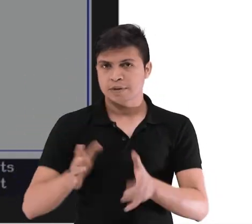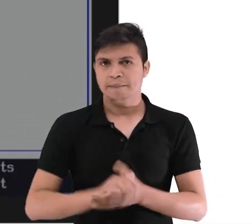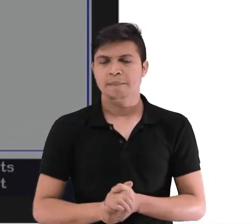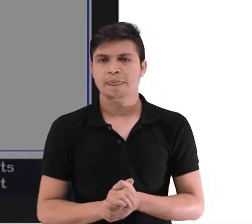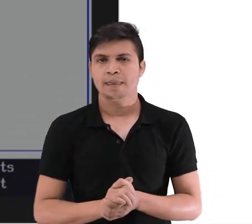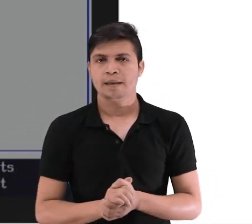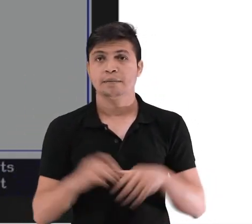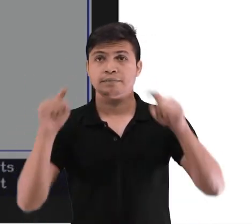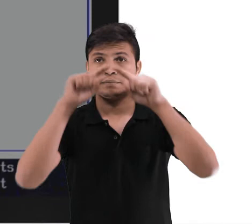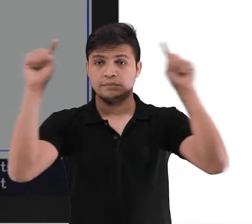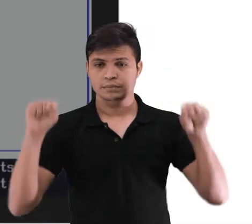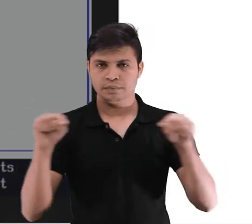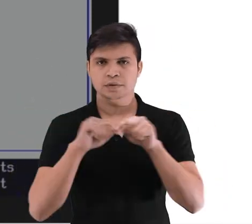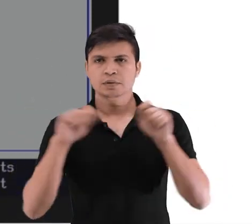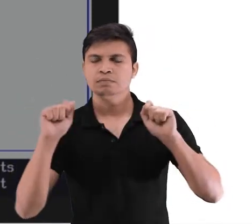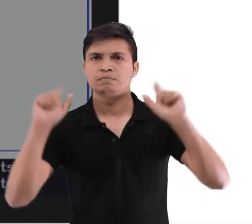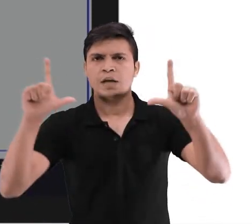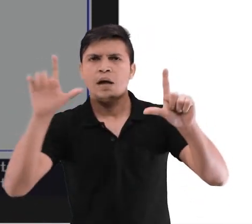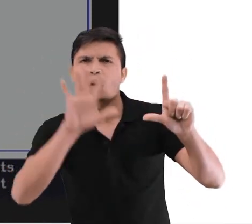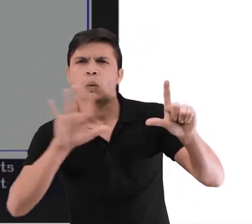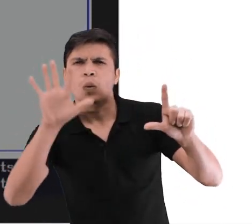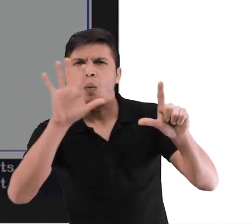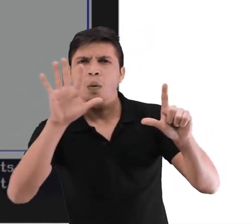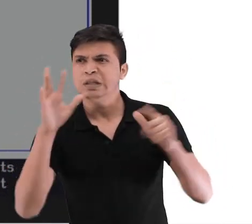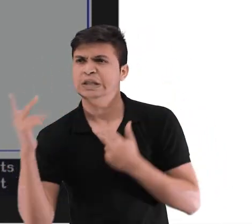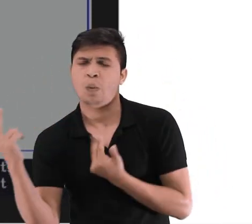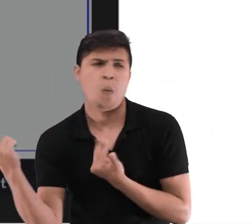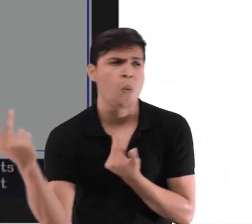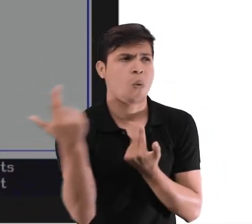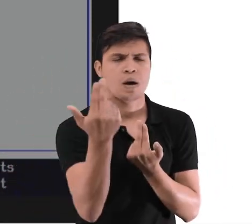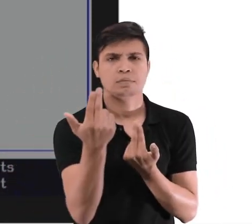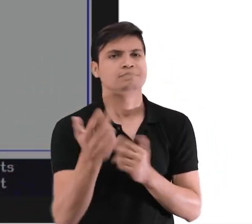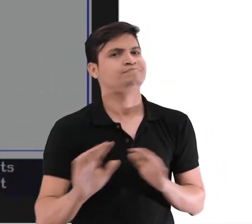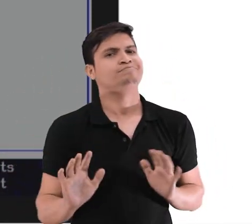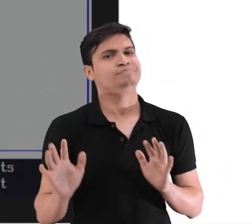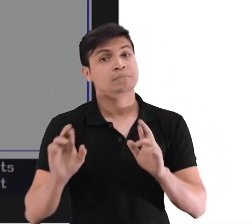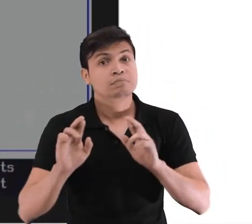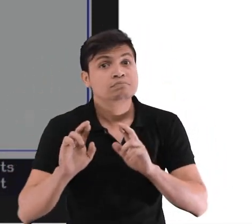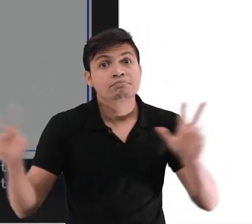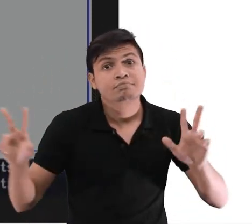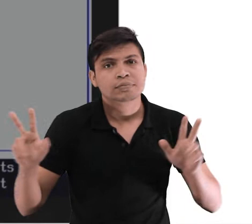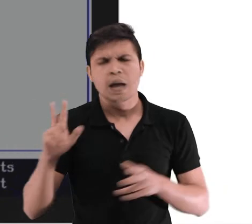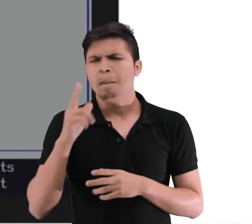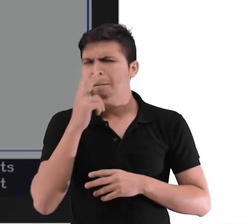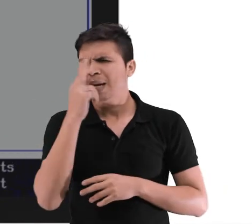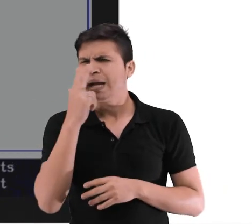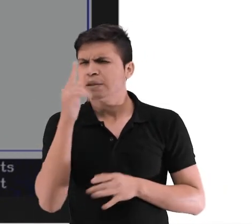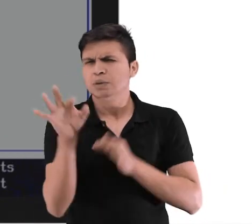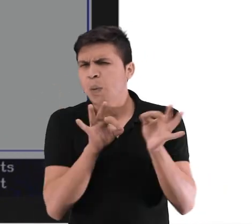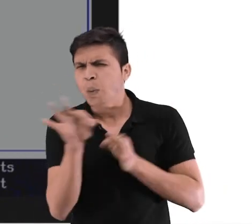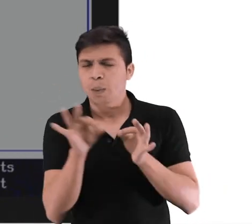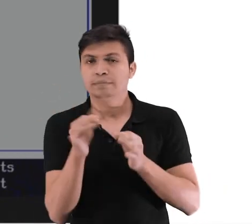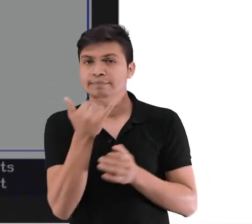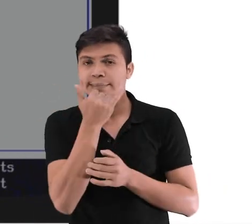telas do setup vão ser iguais, tá certo? Vão ser parecidas, vão fazer uma função parecida, vai depender de cada